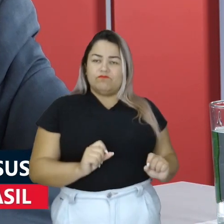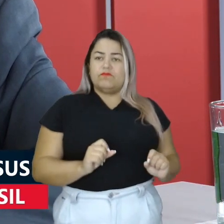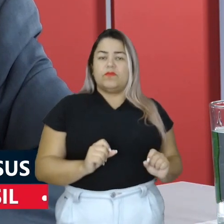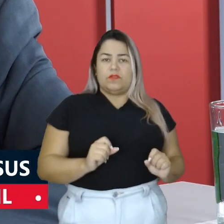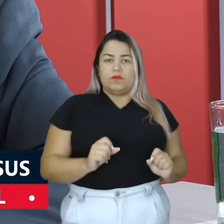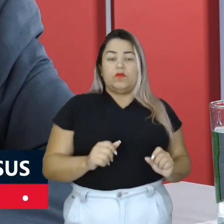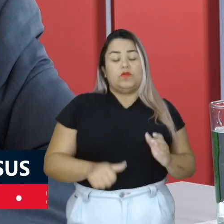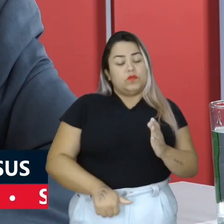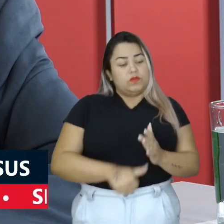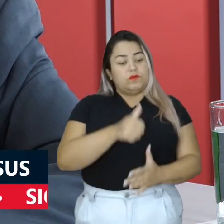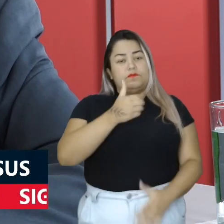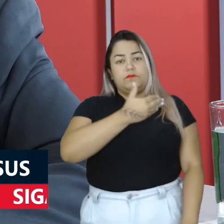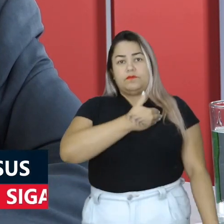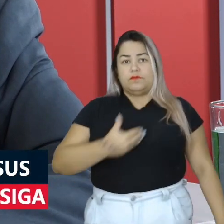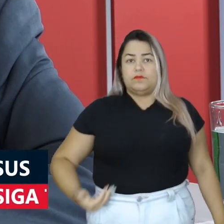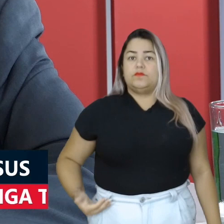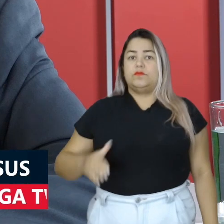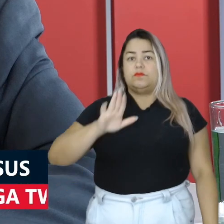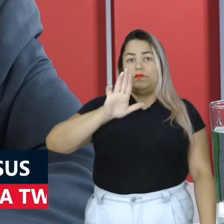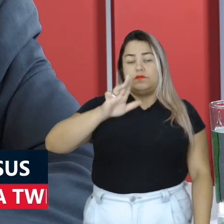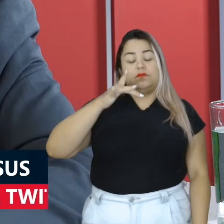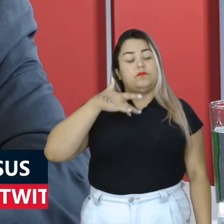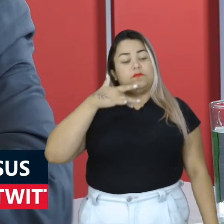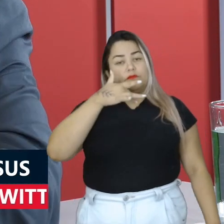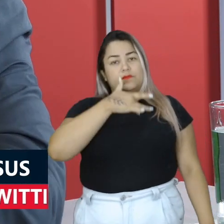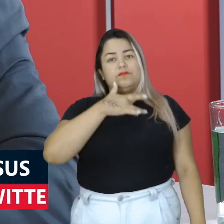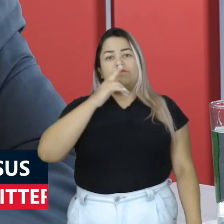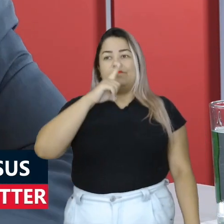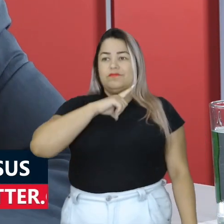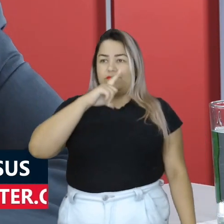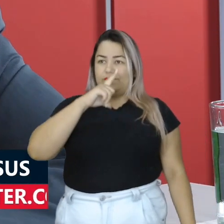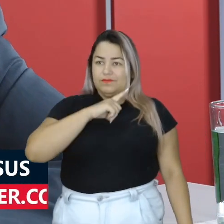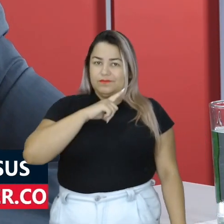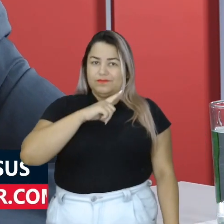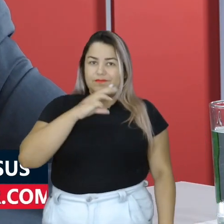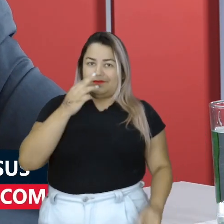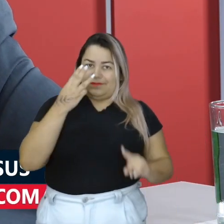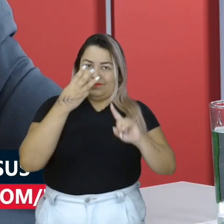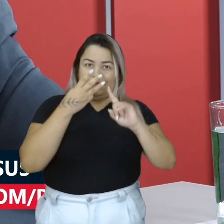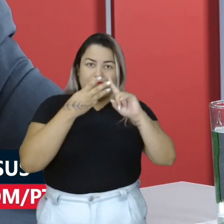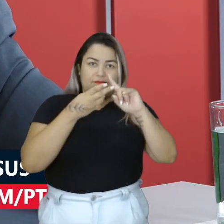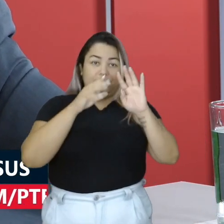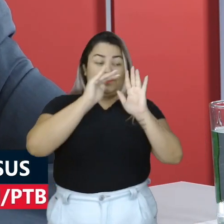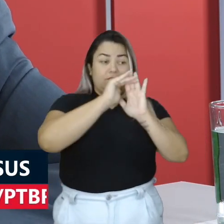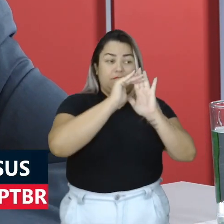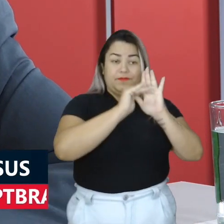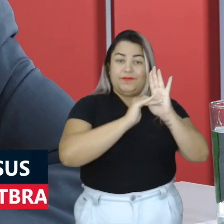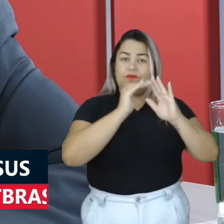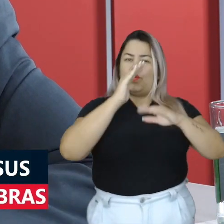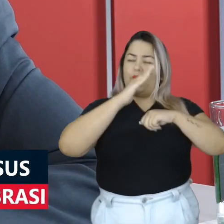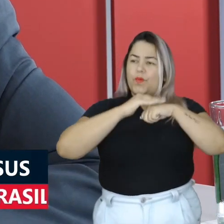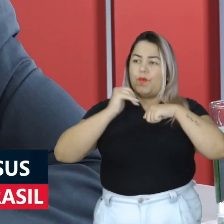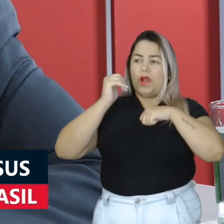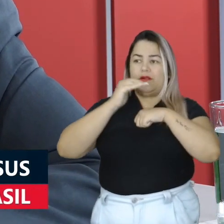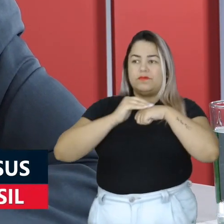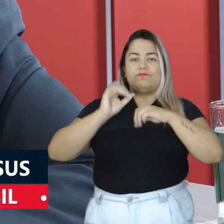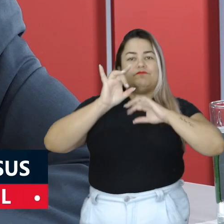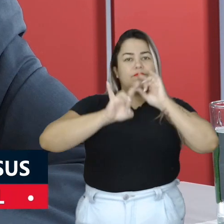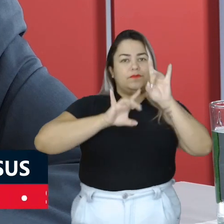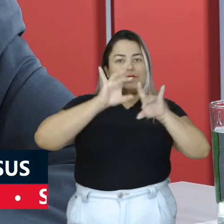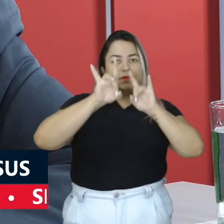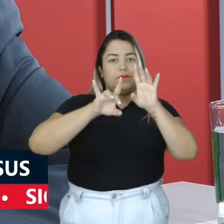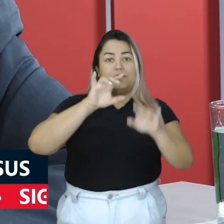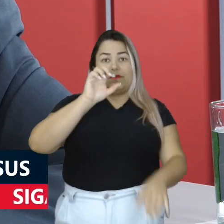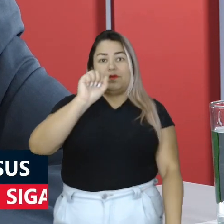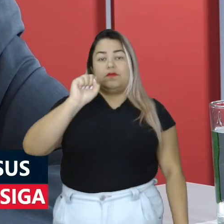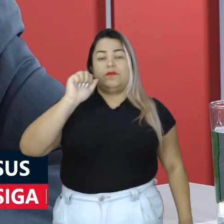primeiro governo Lula na saúde, o presidente Lula tinha 3 programas que ele tinha um carinho especial: o SAMU, a